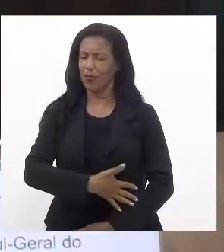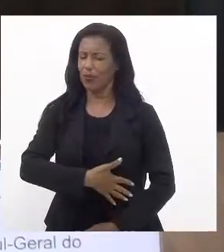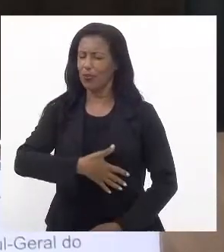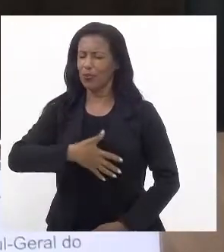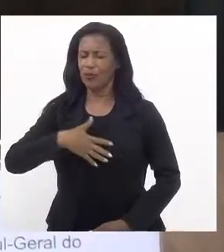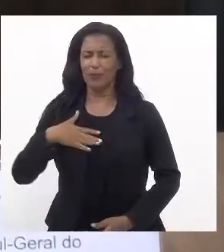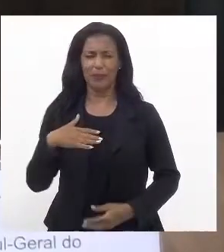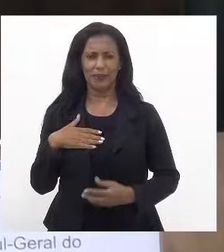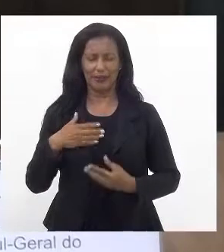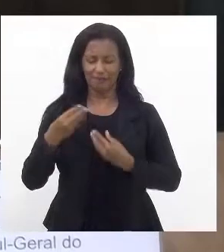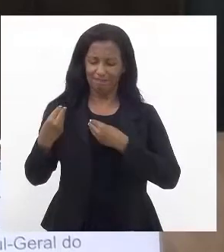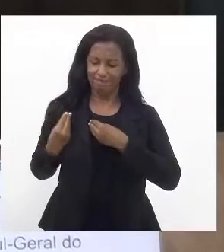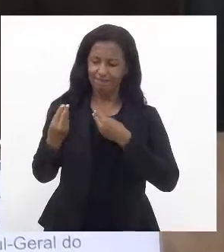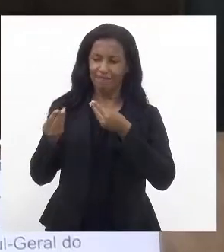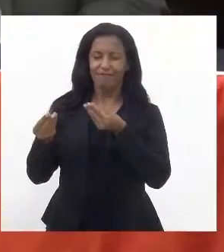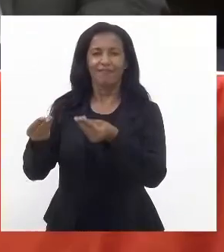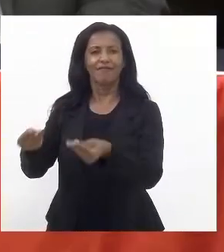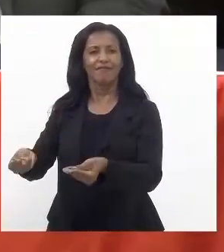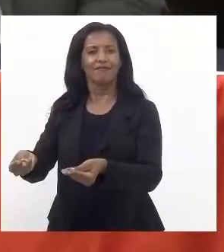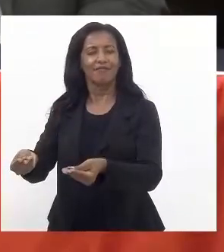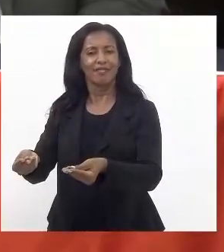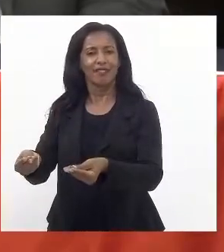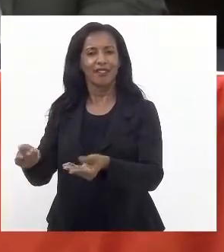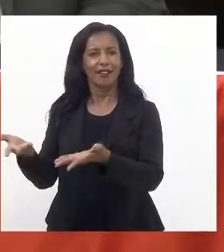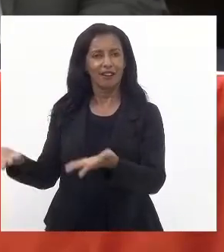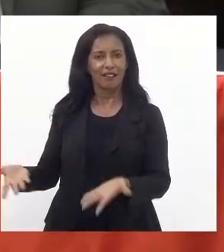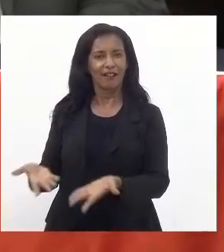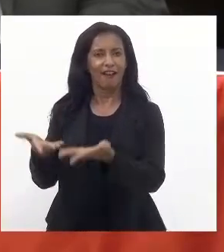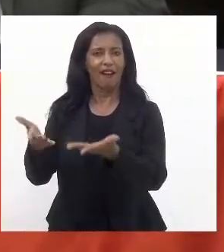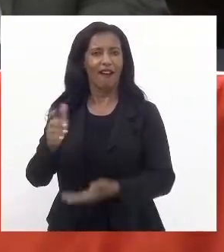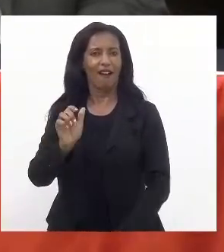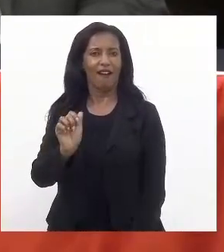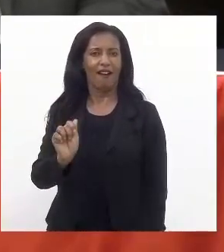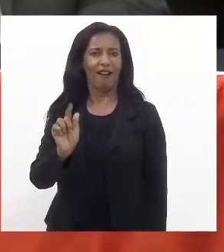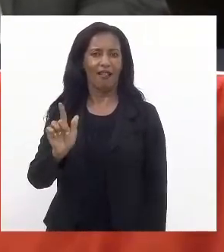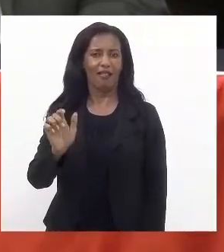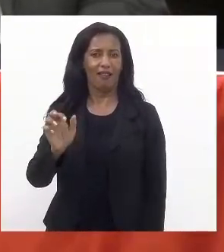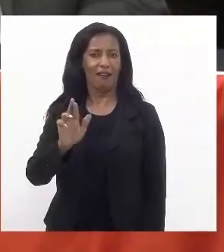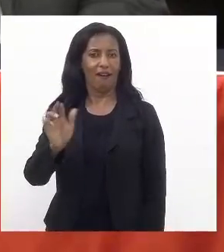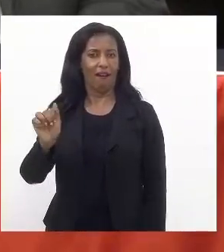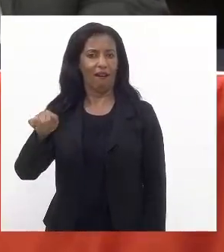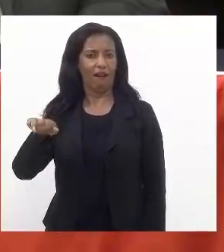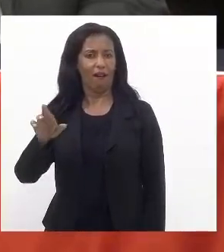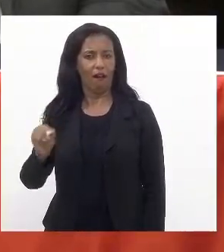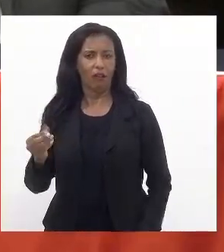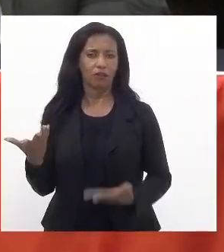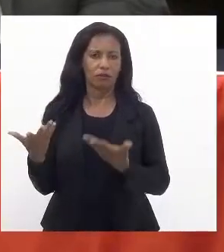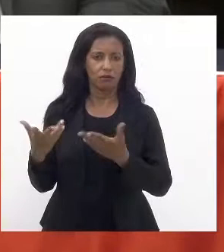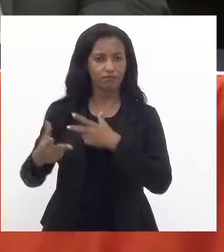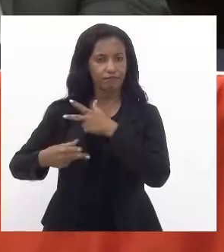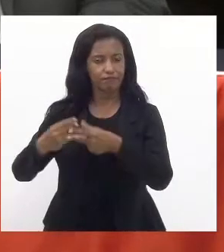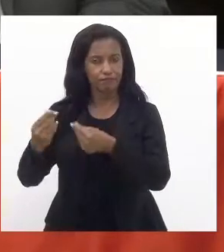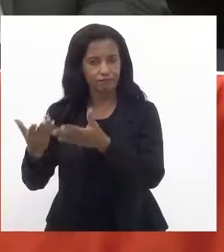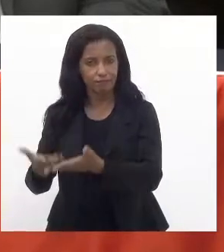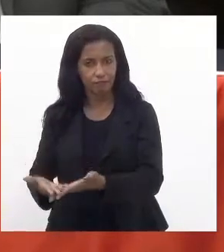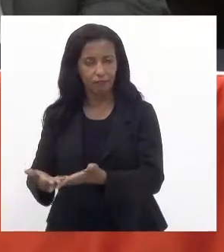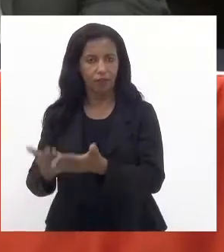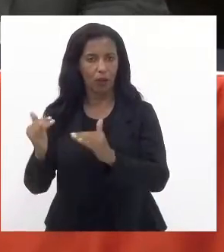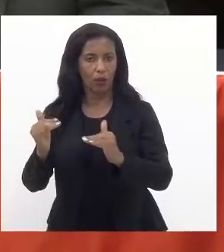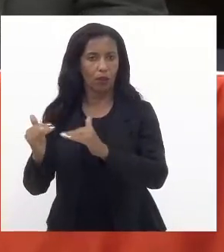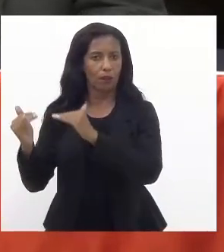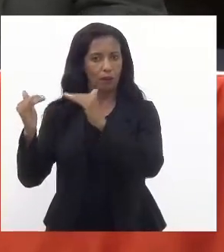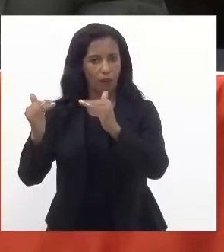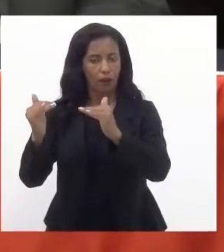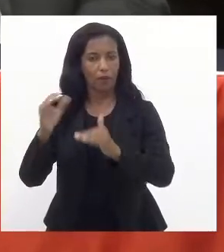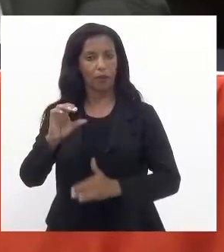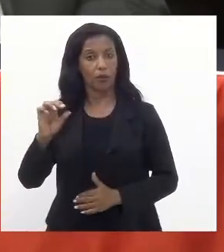poder entregar a medalha Tiradentes para Alejandro Bittar, que já foi agraciada com a Medalha do Mérito pelo